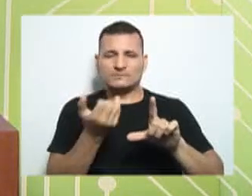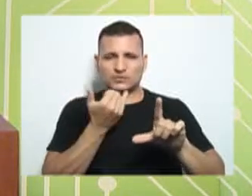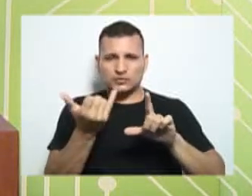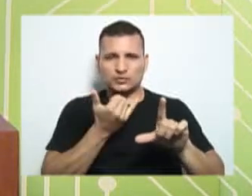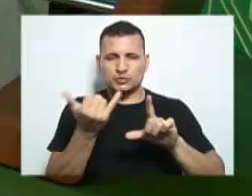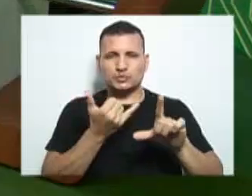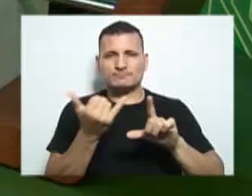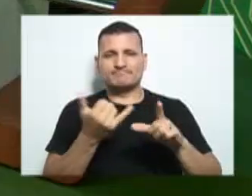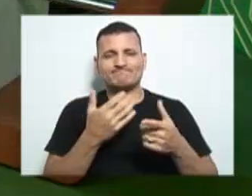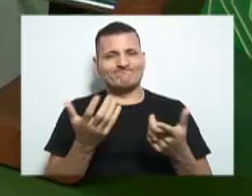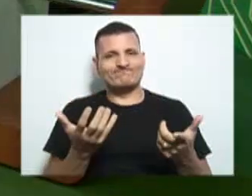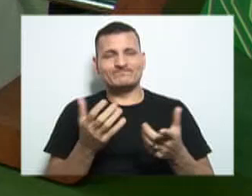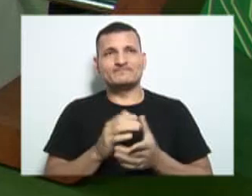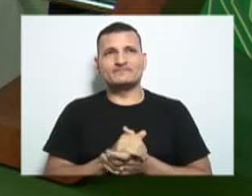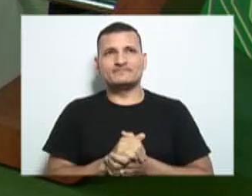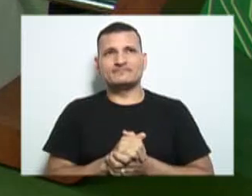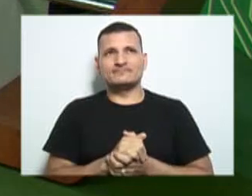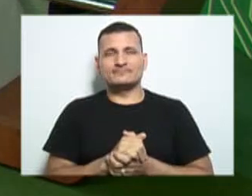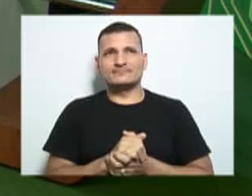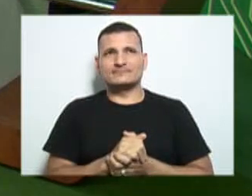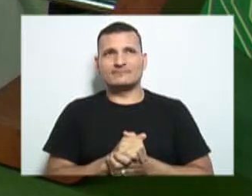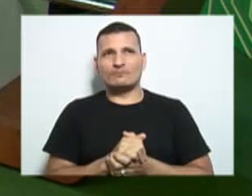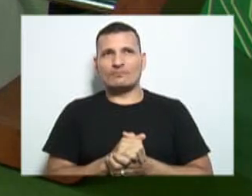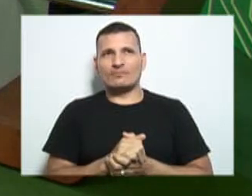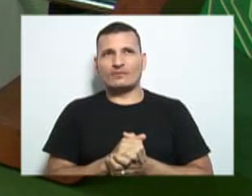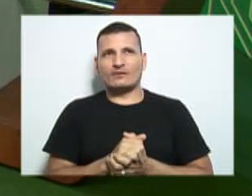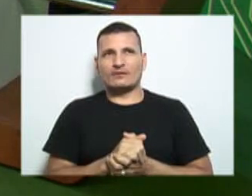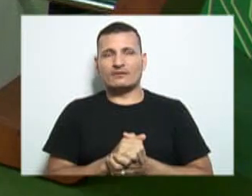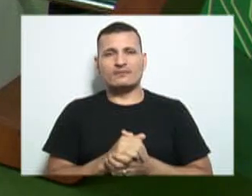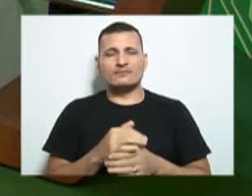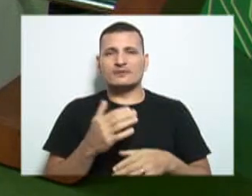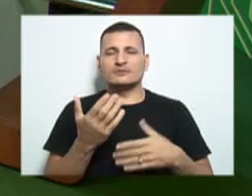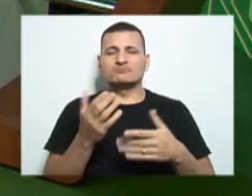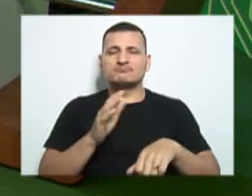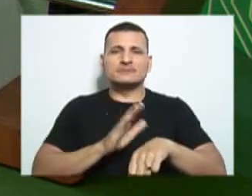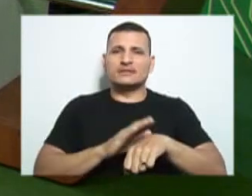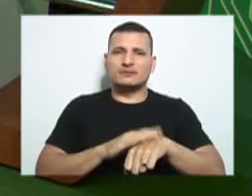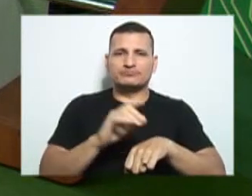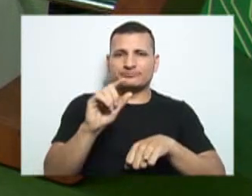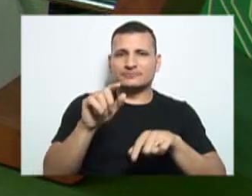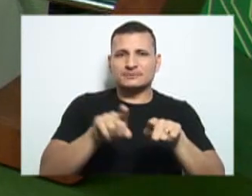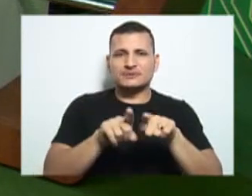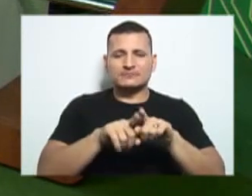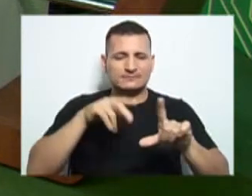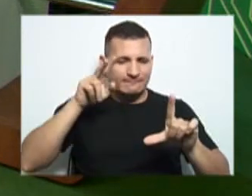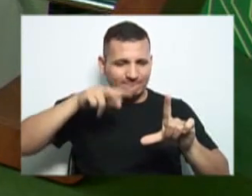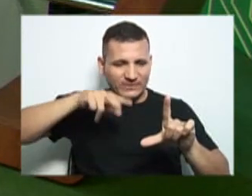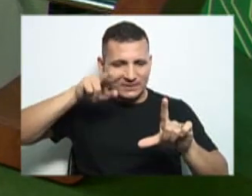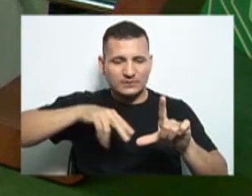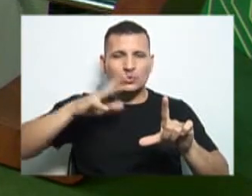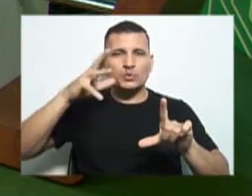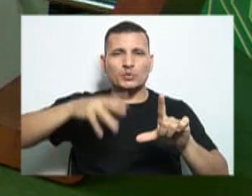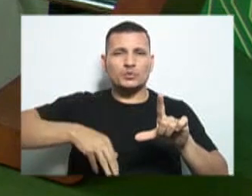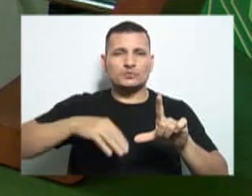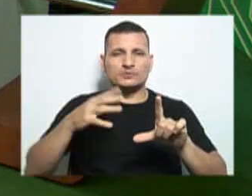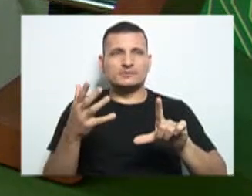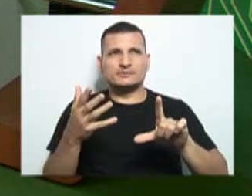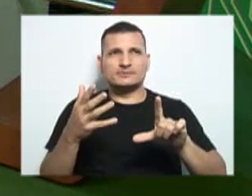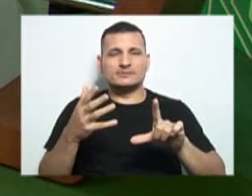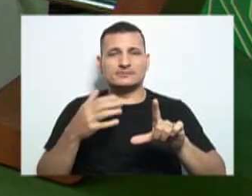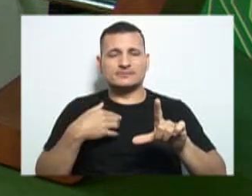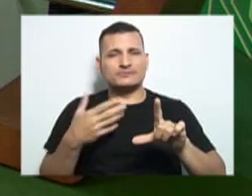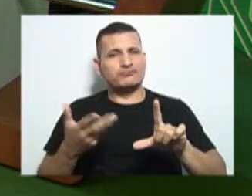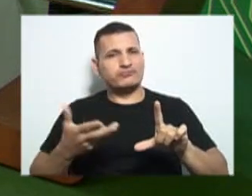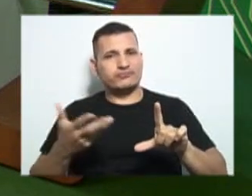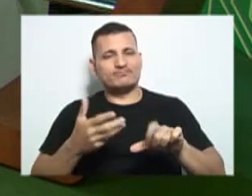mandam e acaba que é muito pouco tempo, né, para você estar visualizando, então é muito